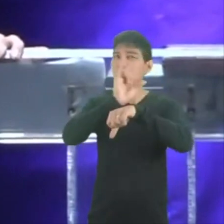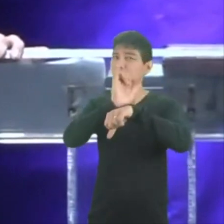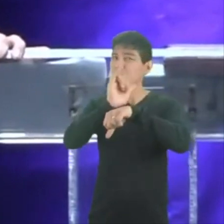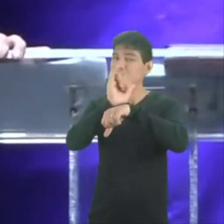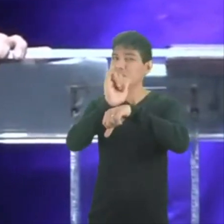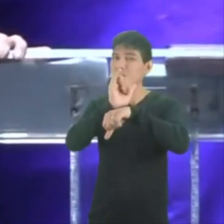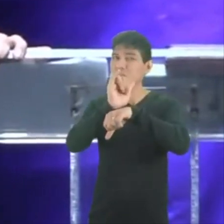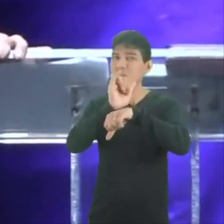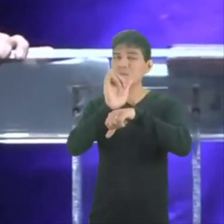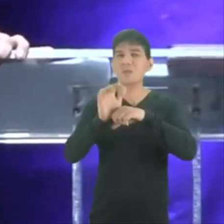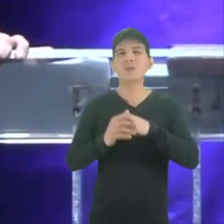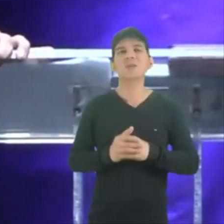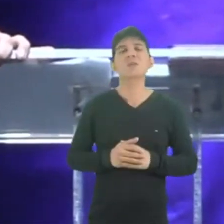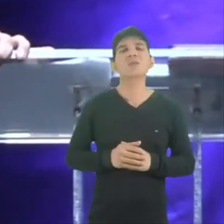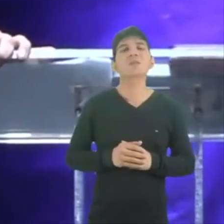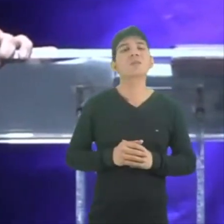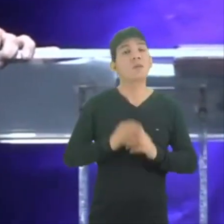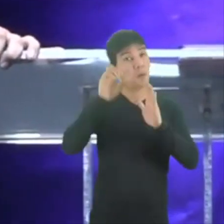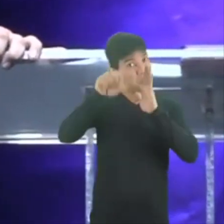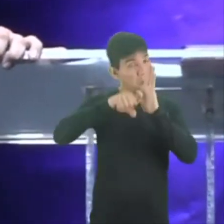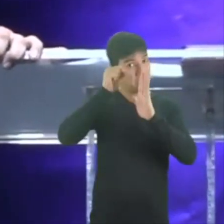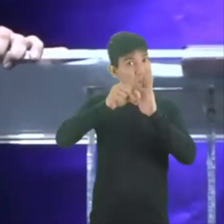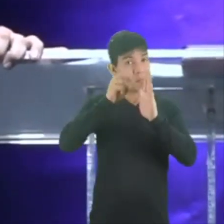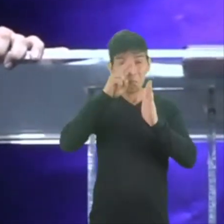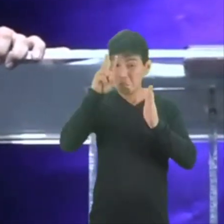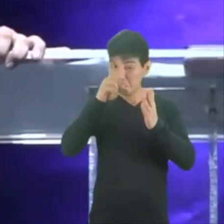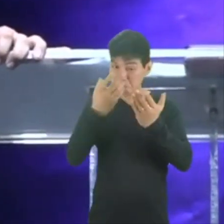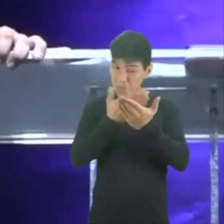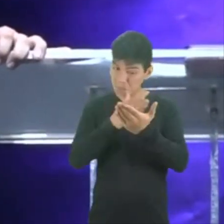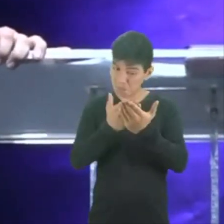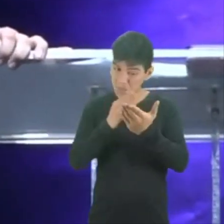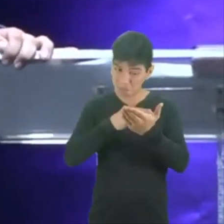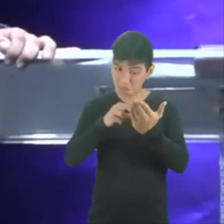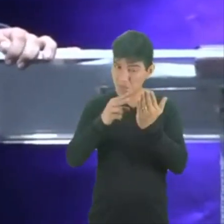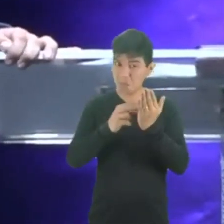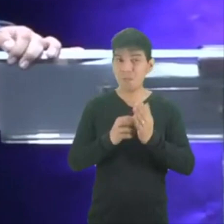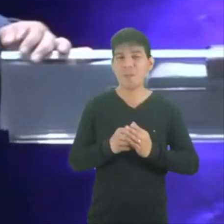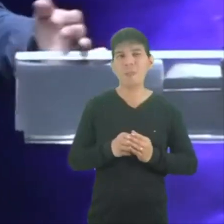YouTube do pregador X, do pregador Y.